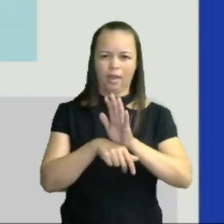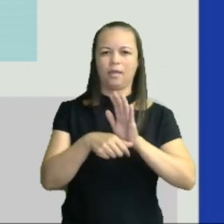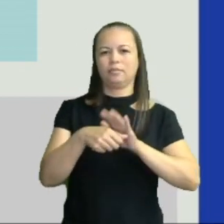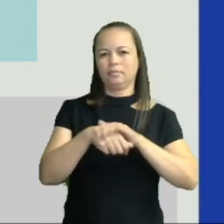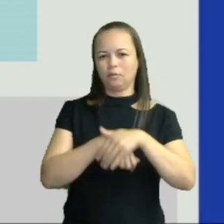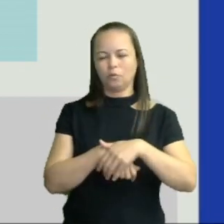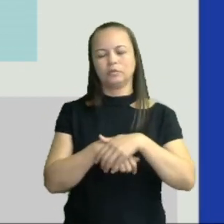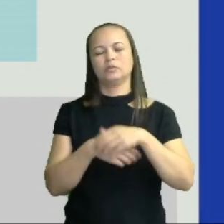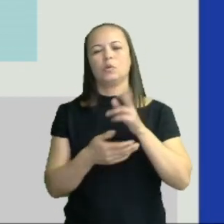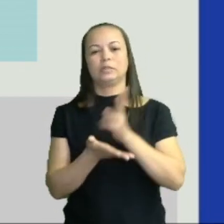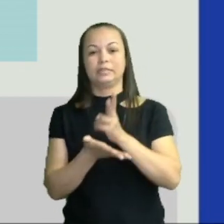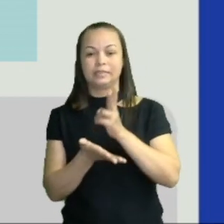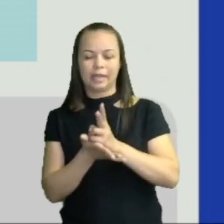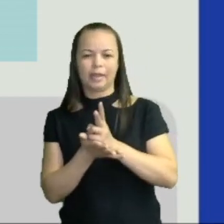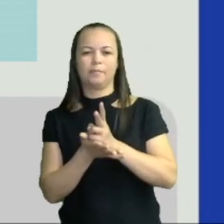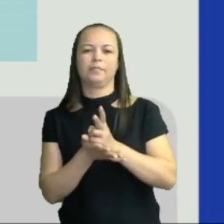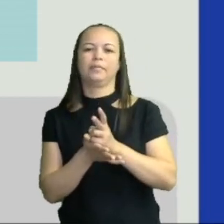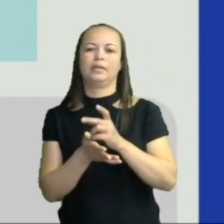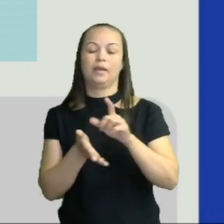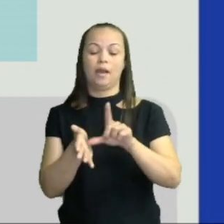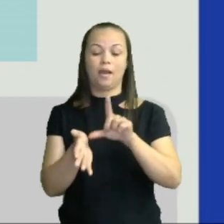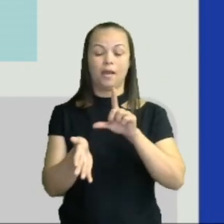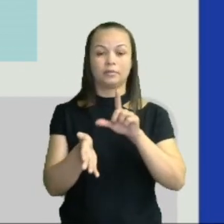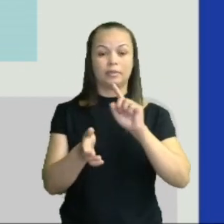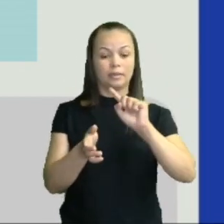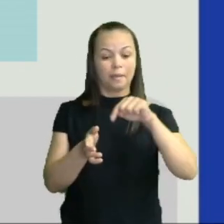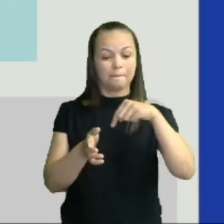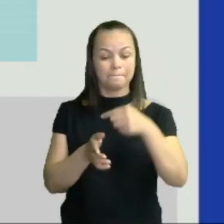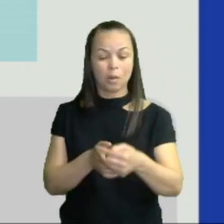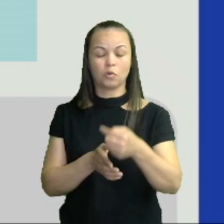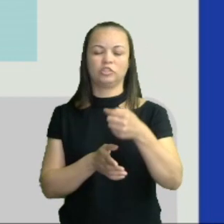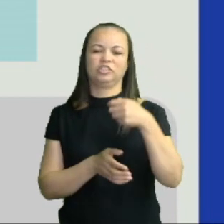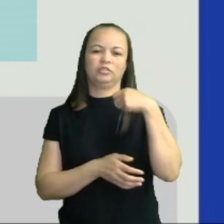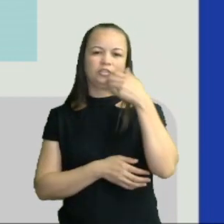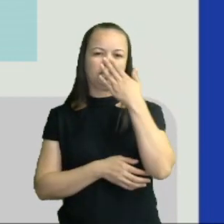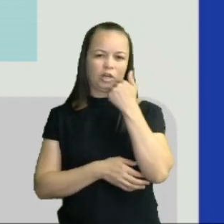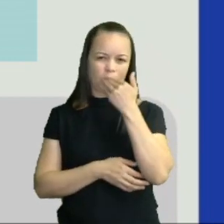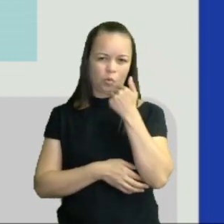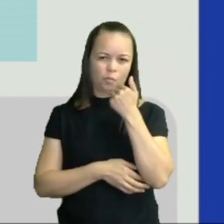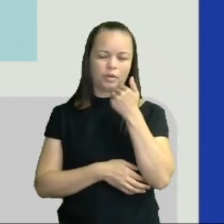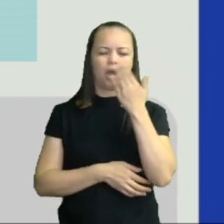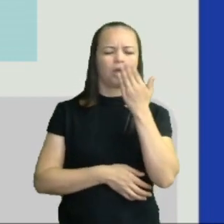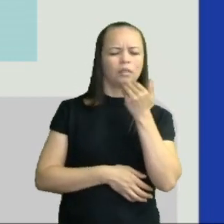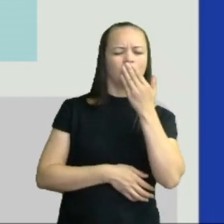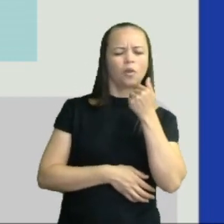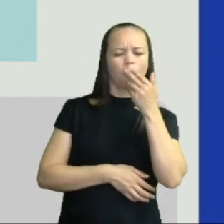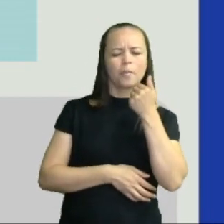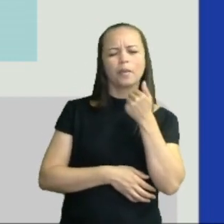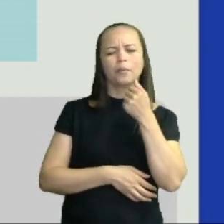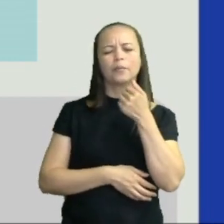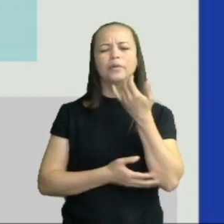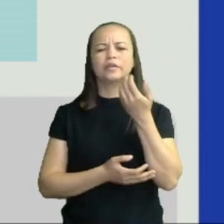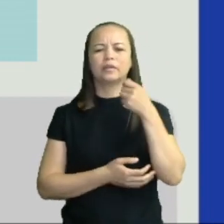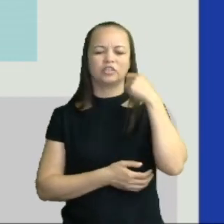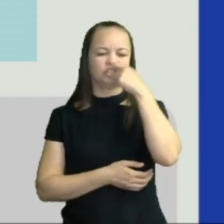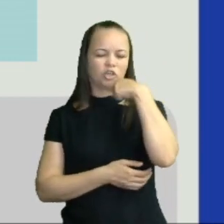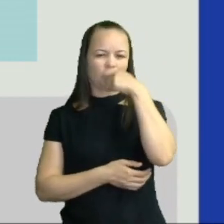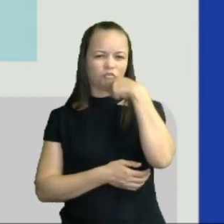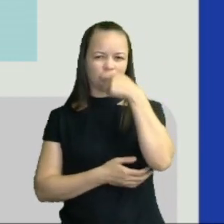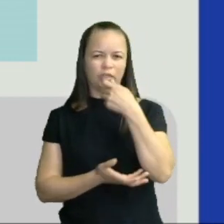sempre após as refeições. Então, principalmente os doces, tá?